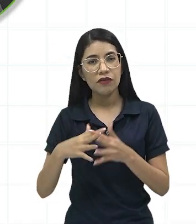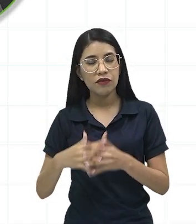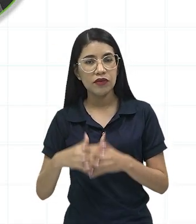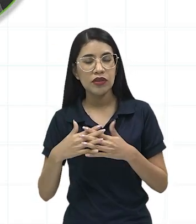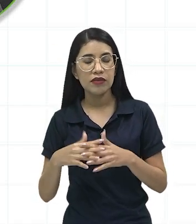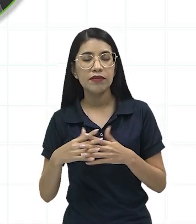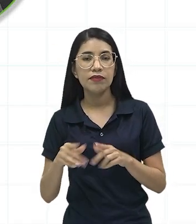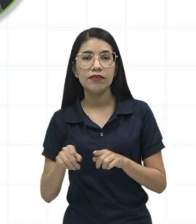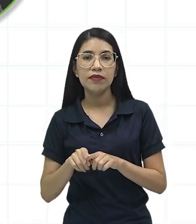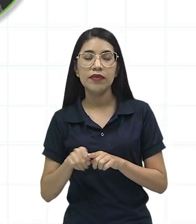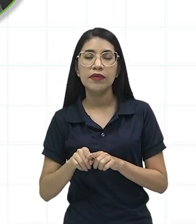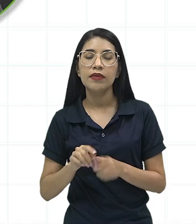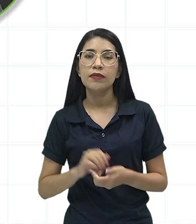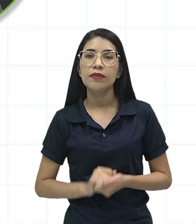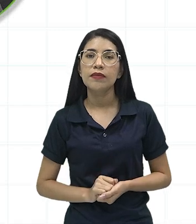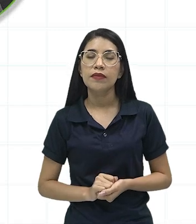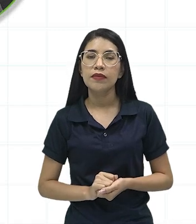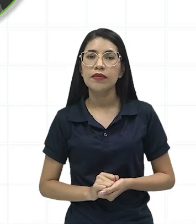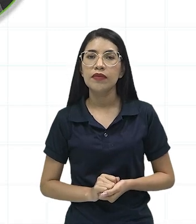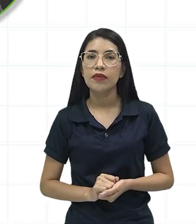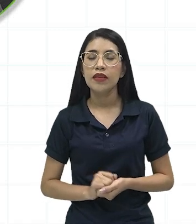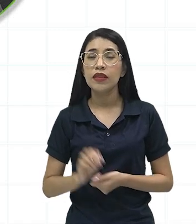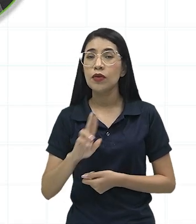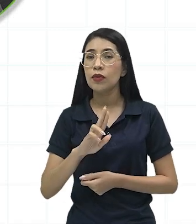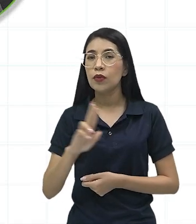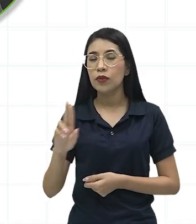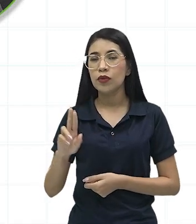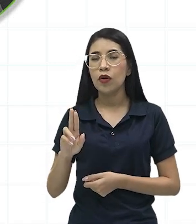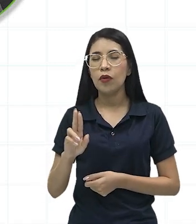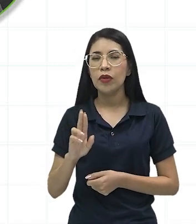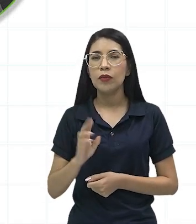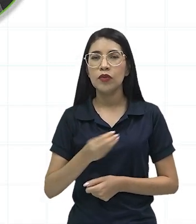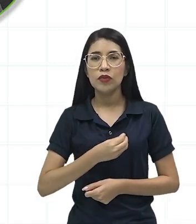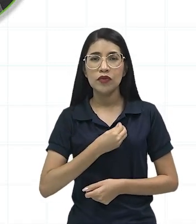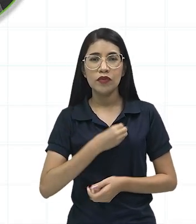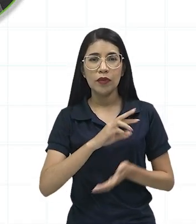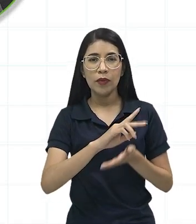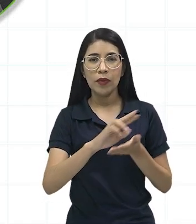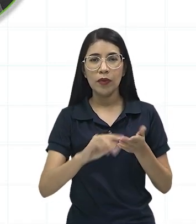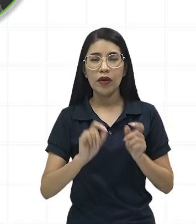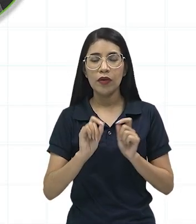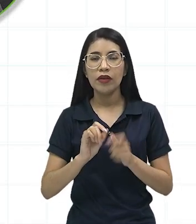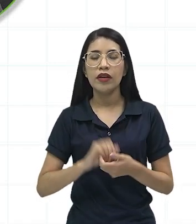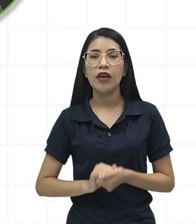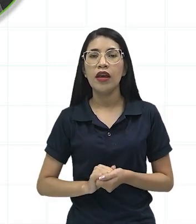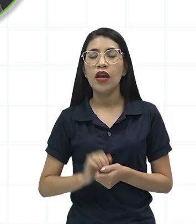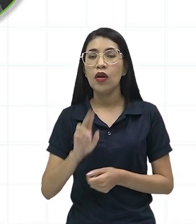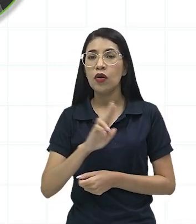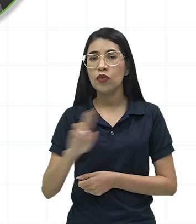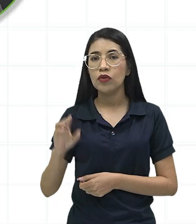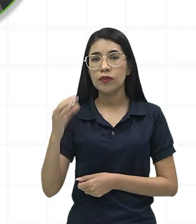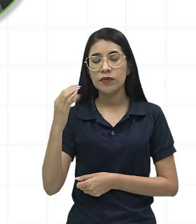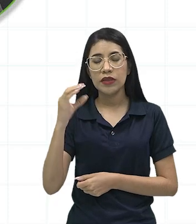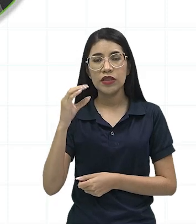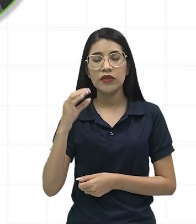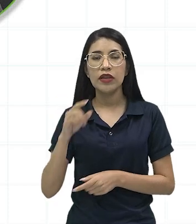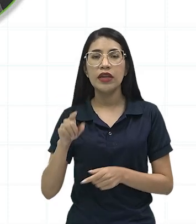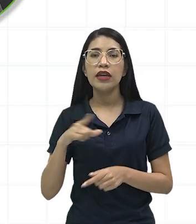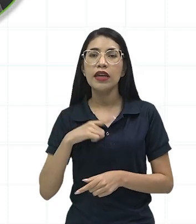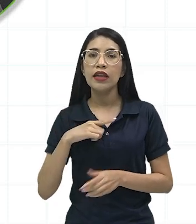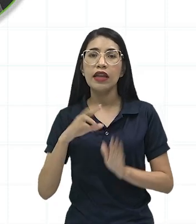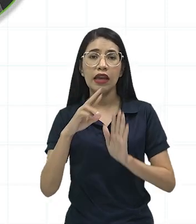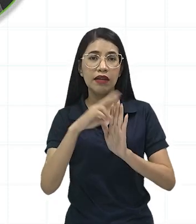isso, né, é o nome que a gente dá a esses seres vivos, a gente chama de nome científico, e ele segue